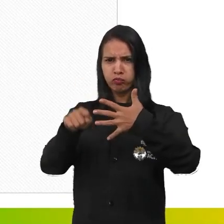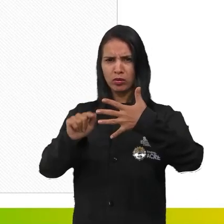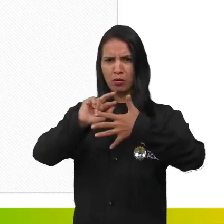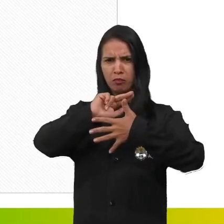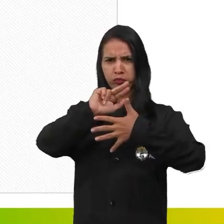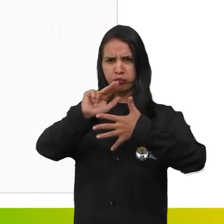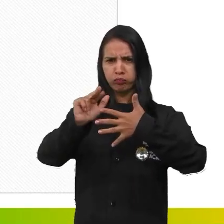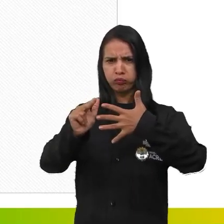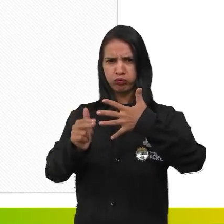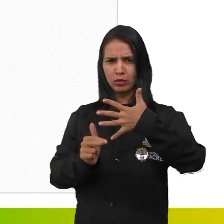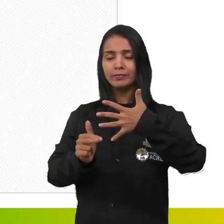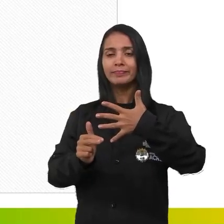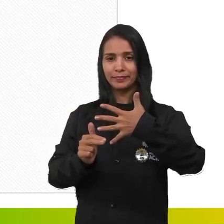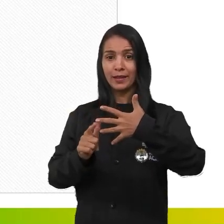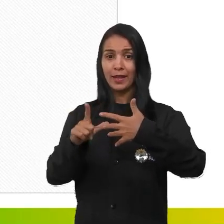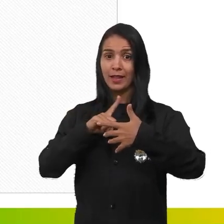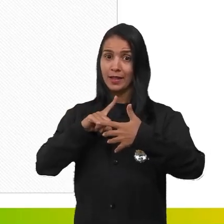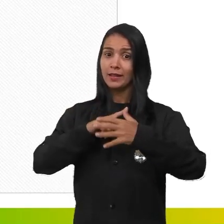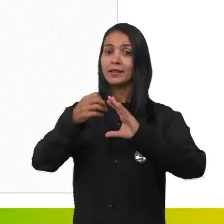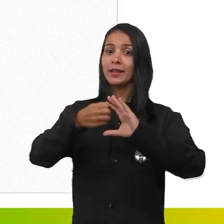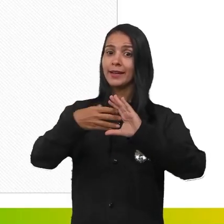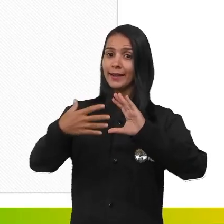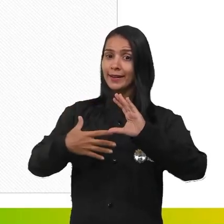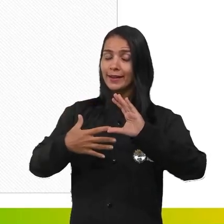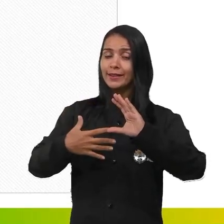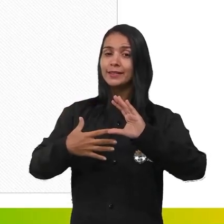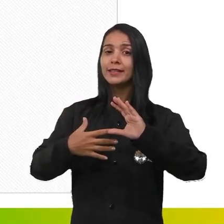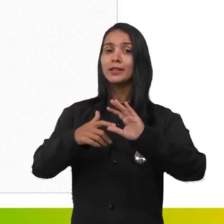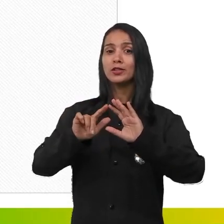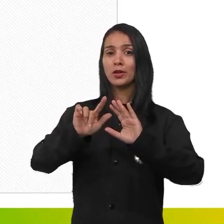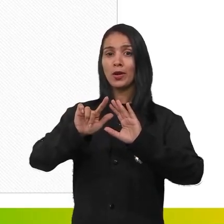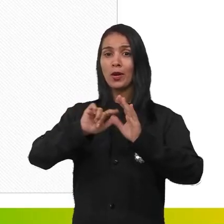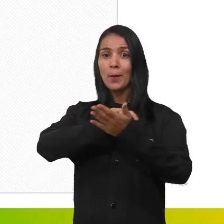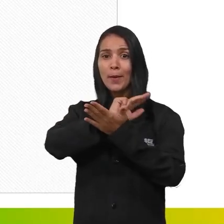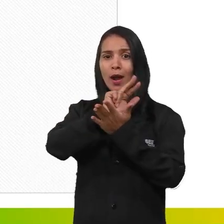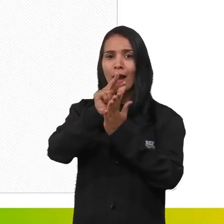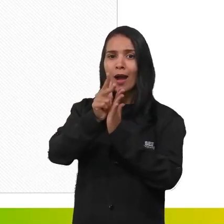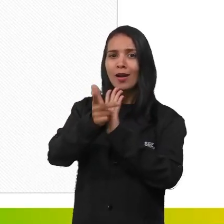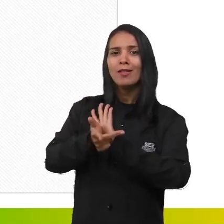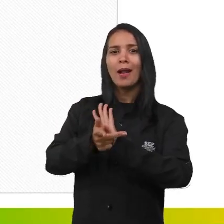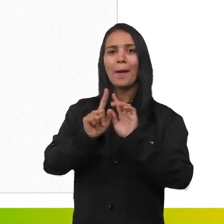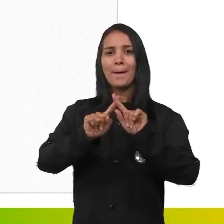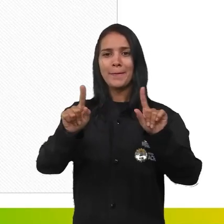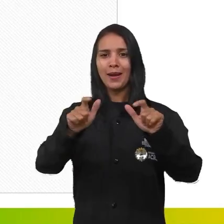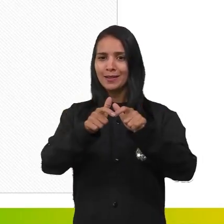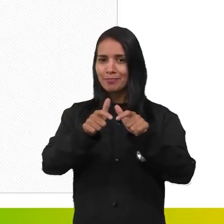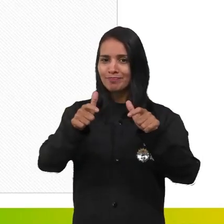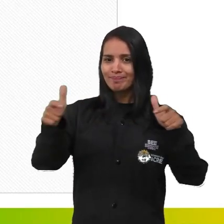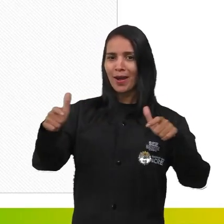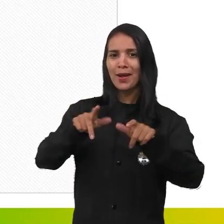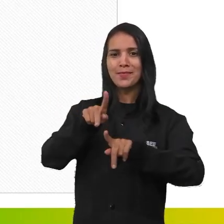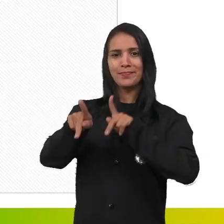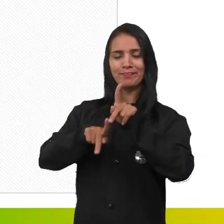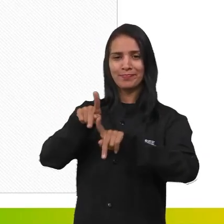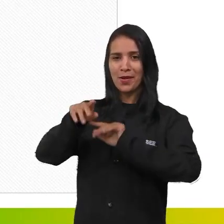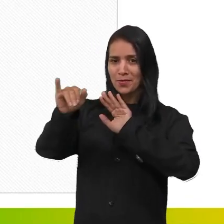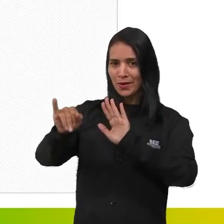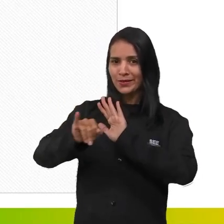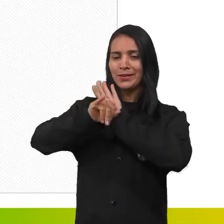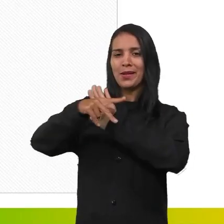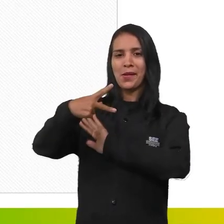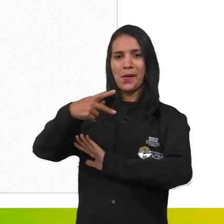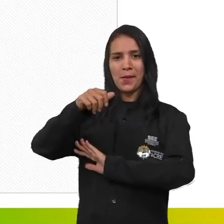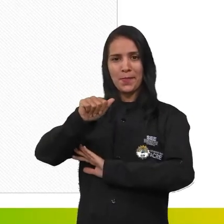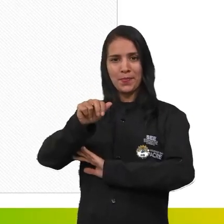IBGE, é caracterizada, como eu falei anteriormente, pela diversidade, com a maioria da população